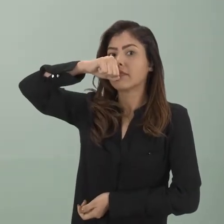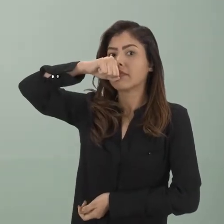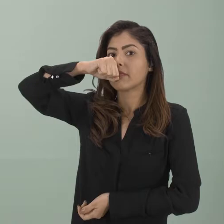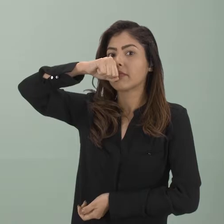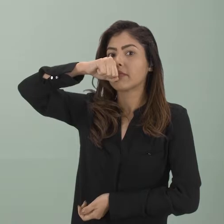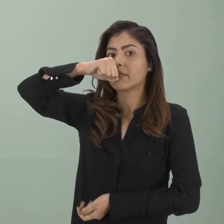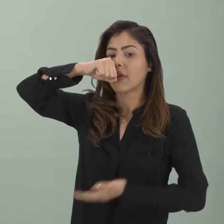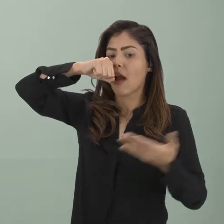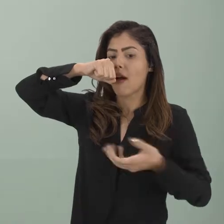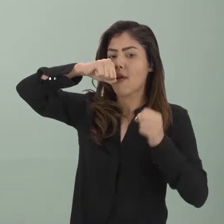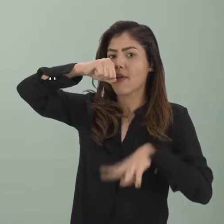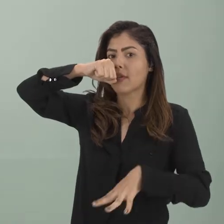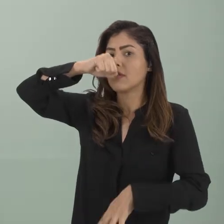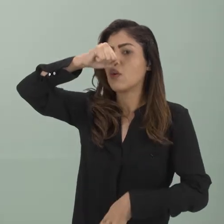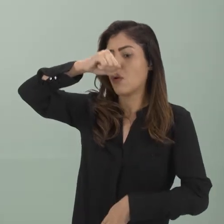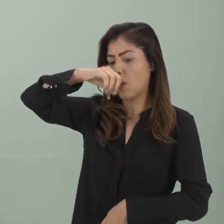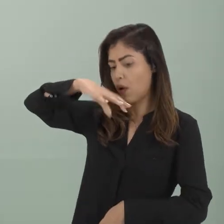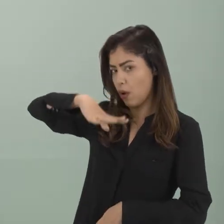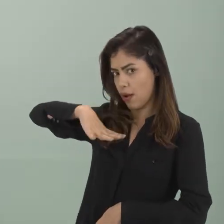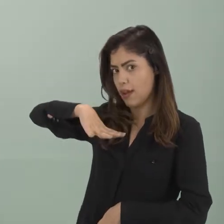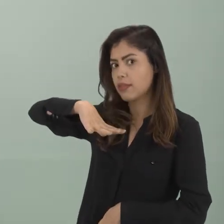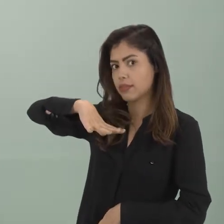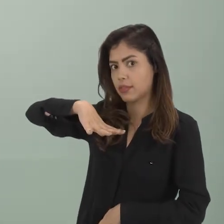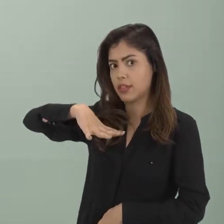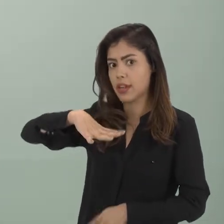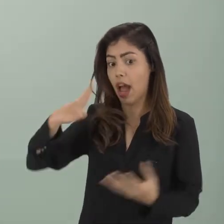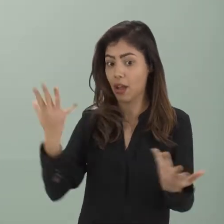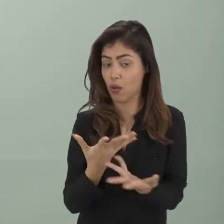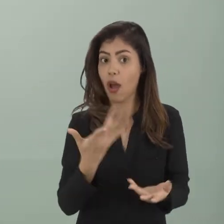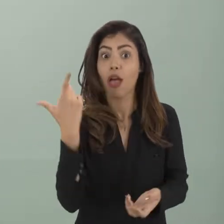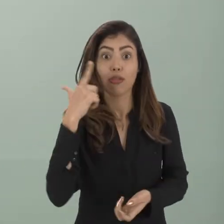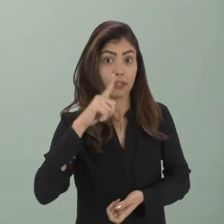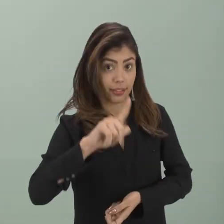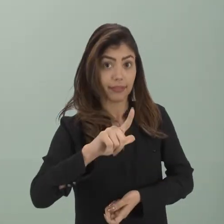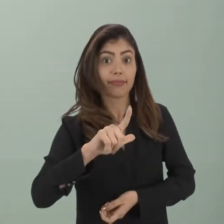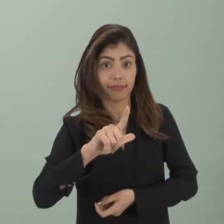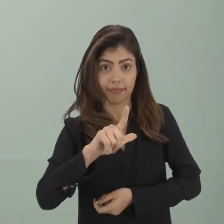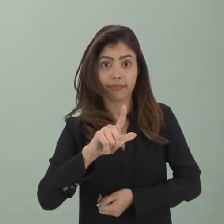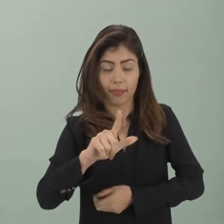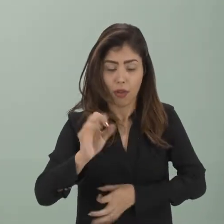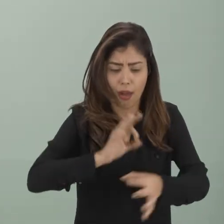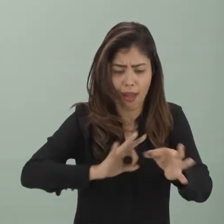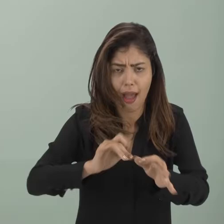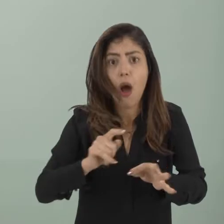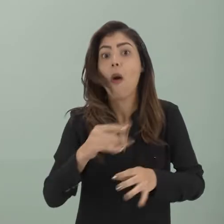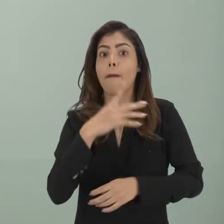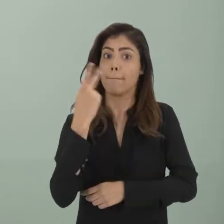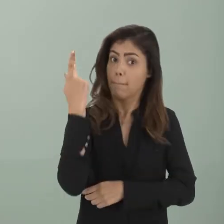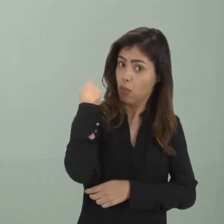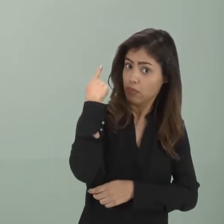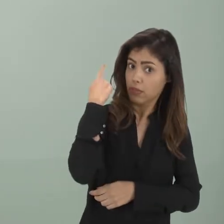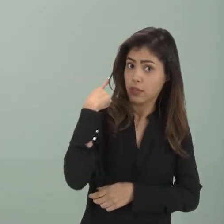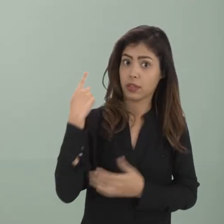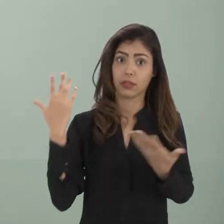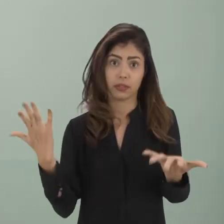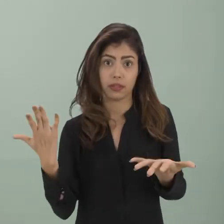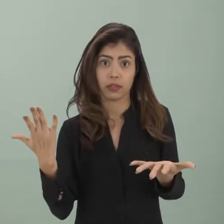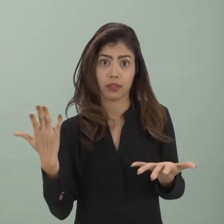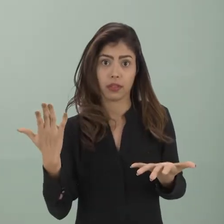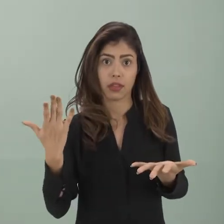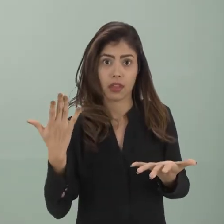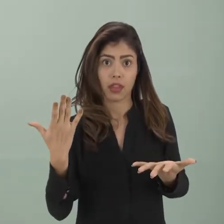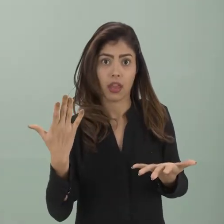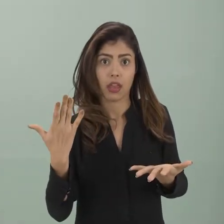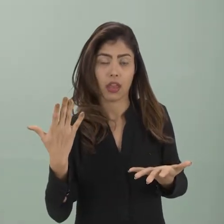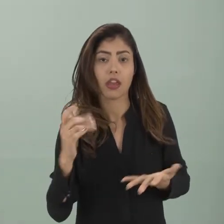Agora vamos expirar. Eu controlei, nesse momento, o movimento pulmonar de